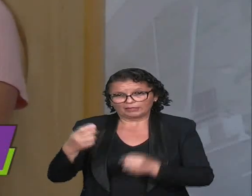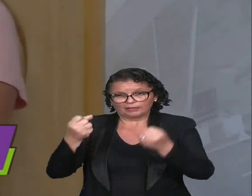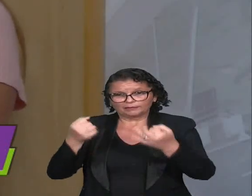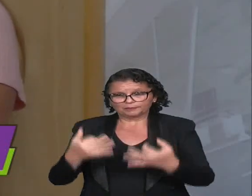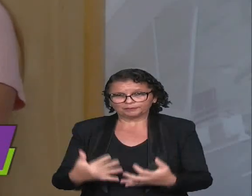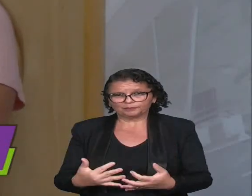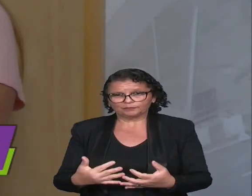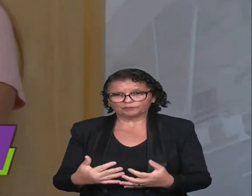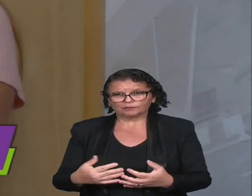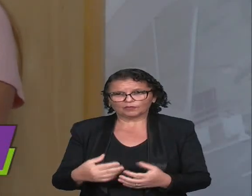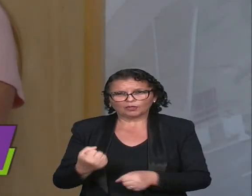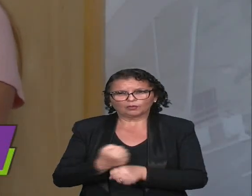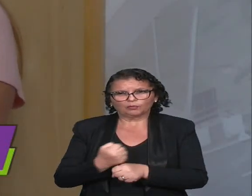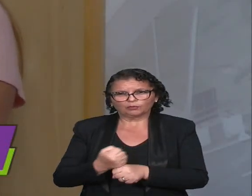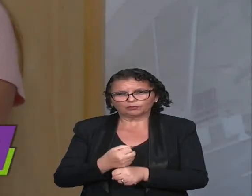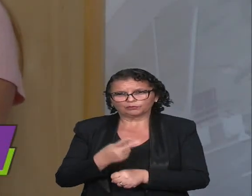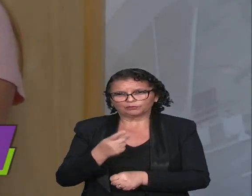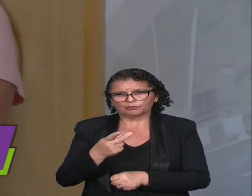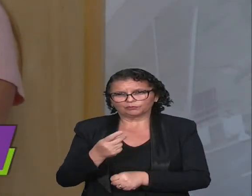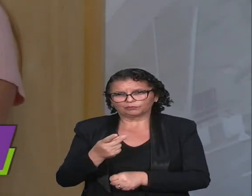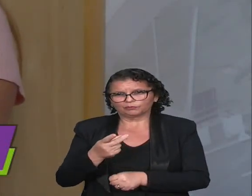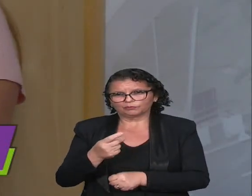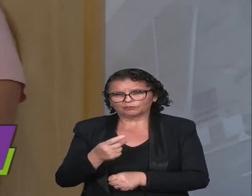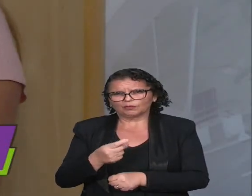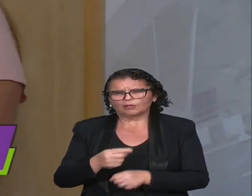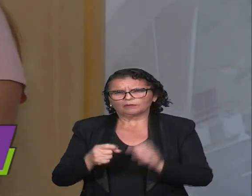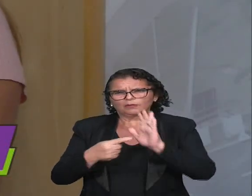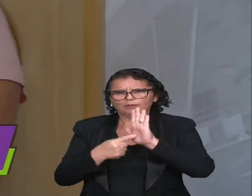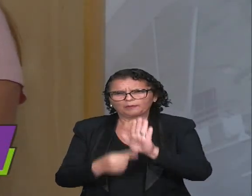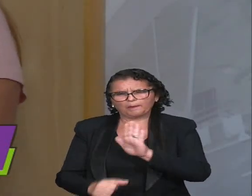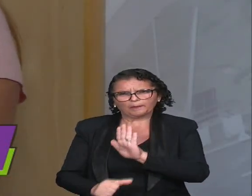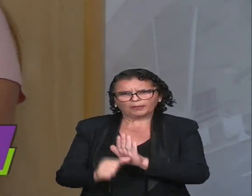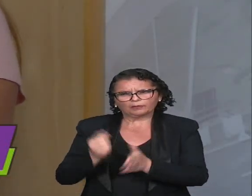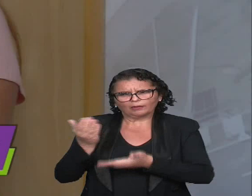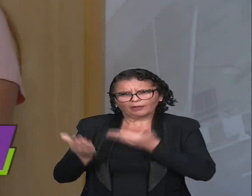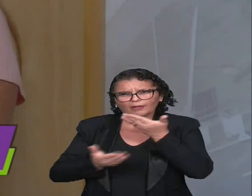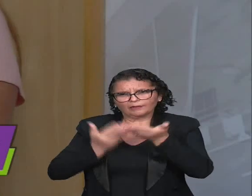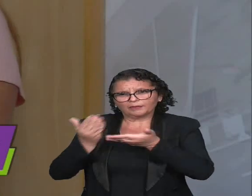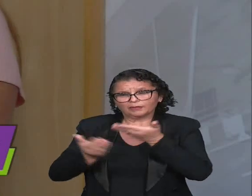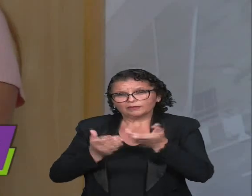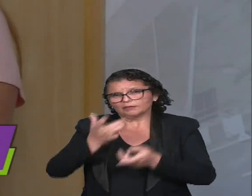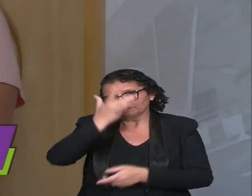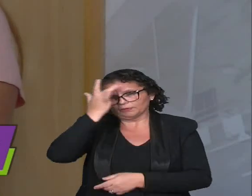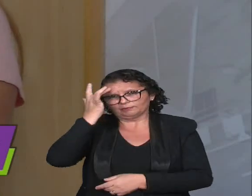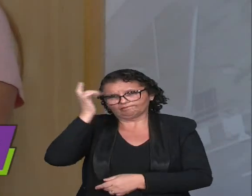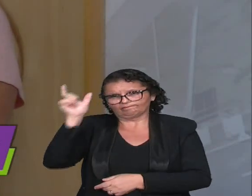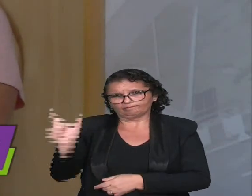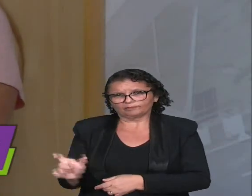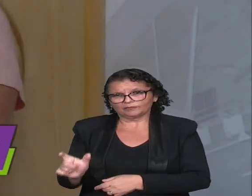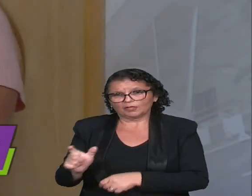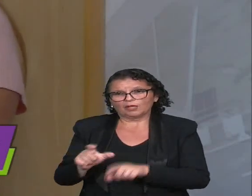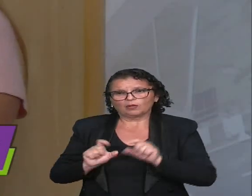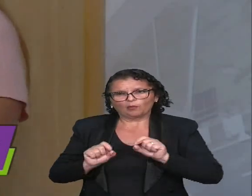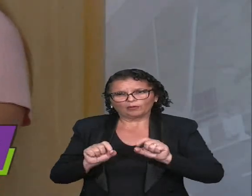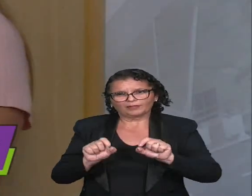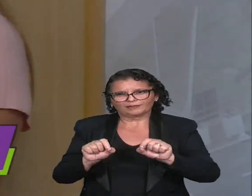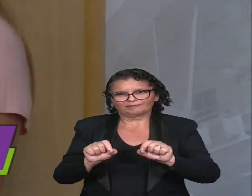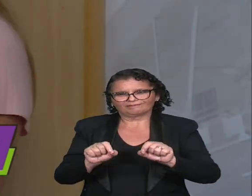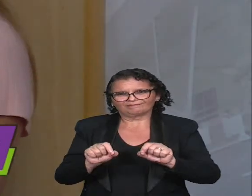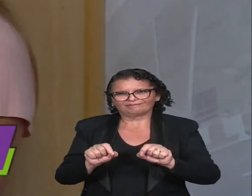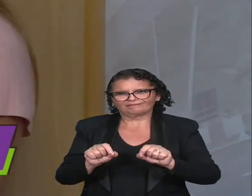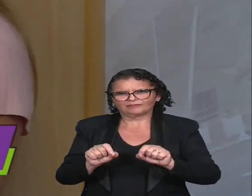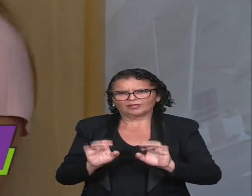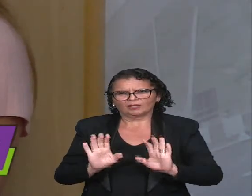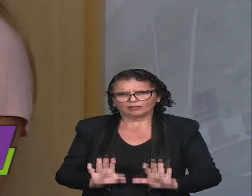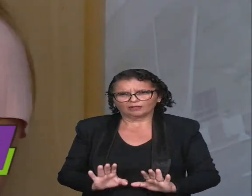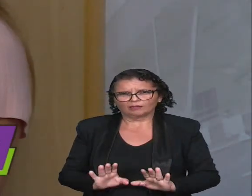foi em 2012 que dispõe sobre o primeiro tratamento de paciente com câncer gente então assim